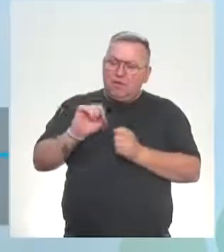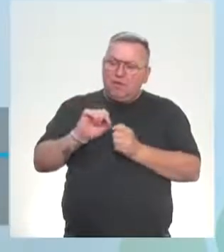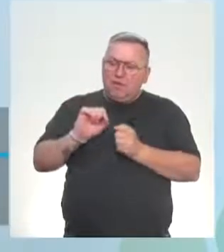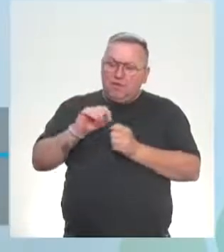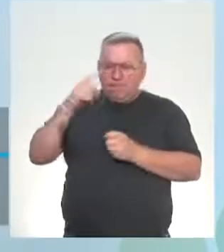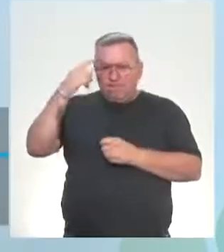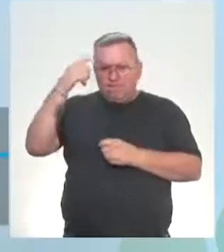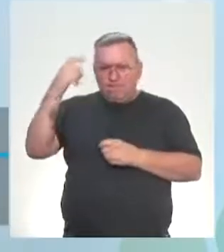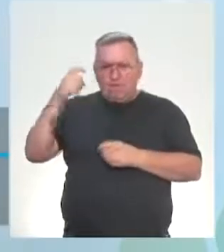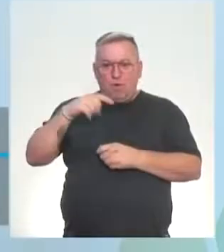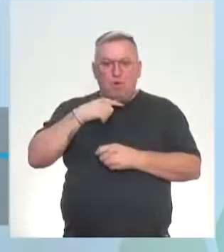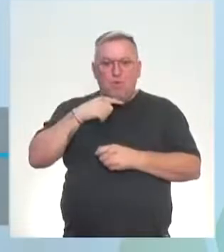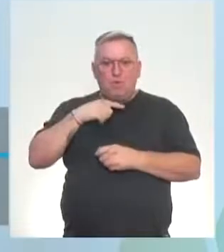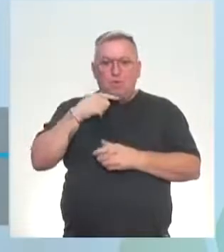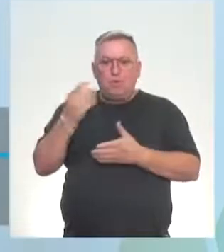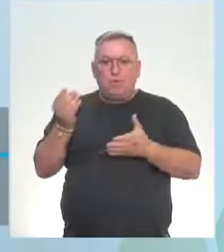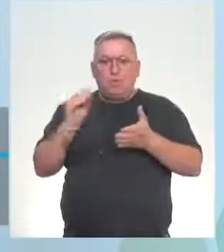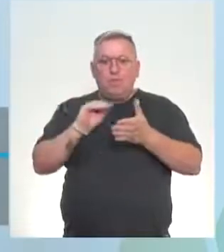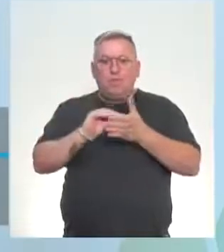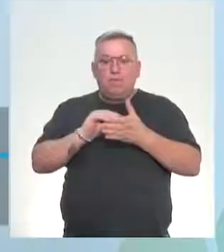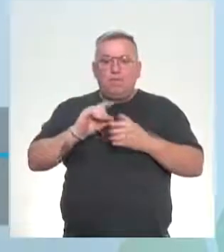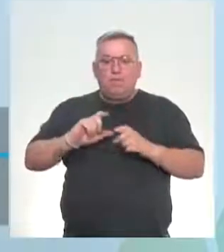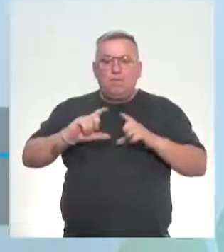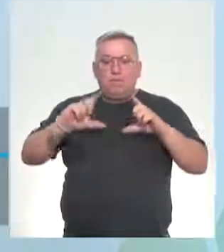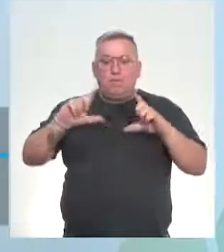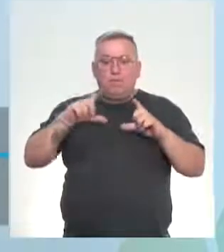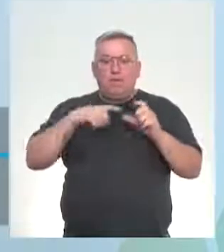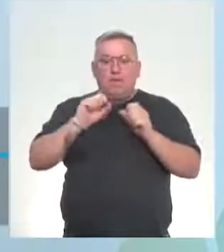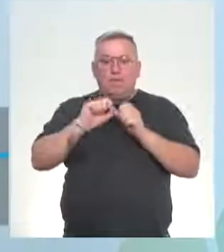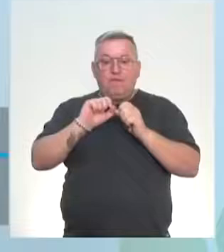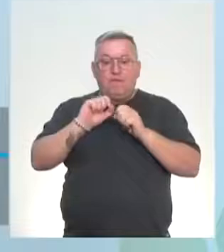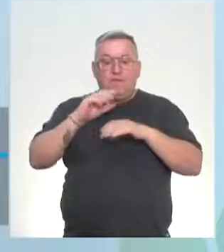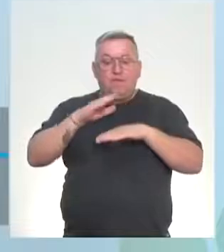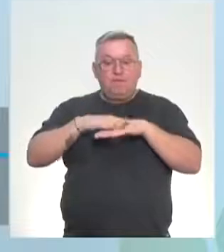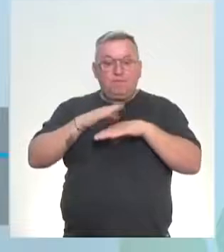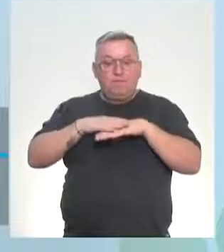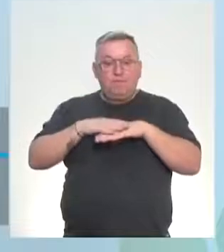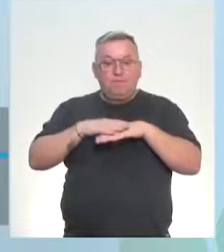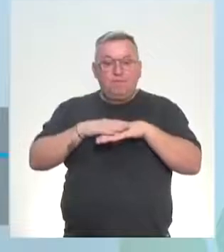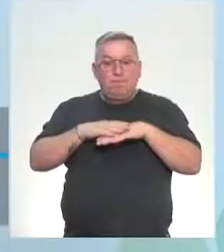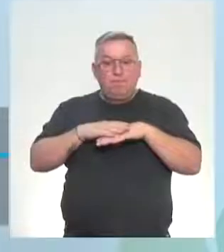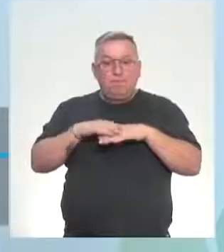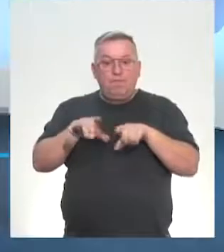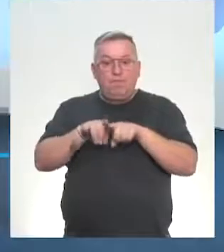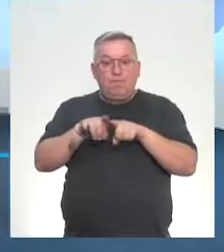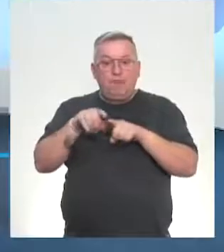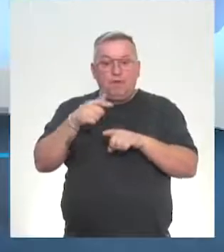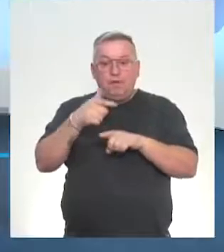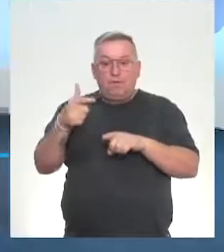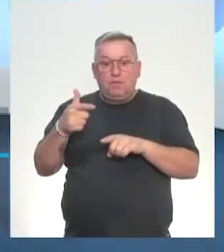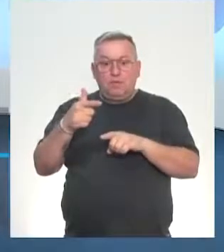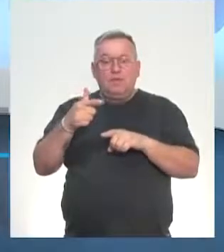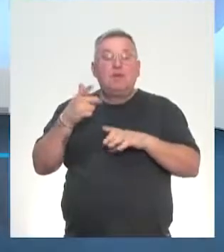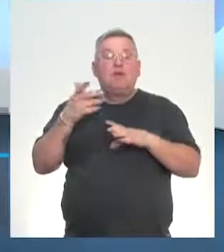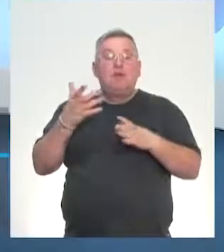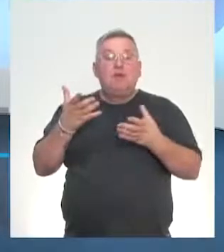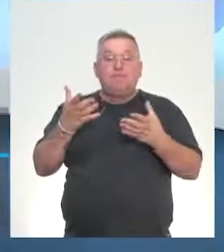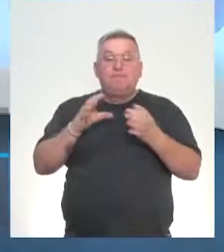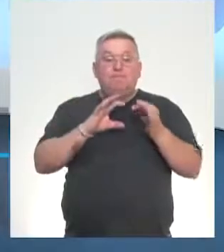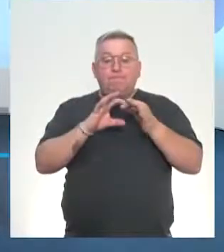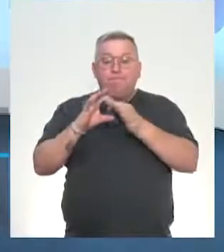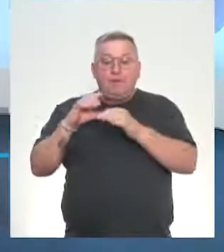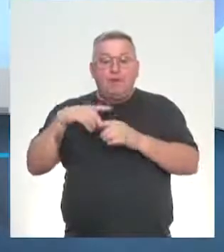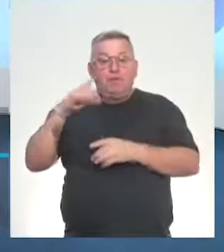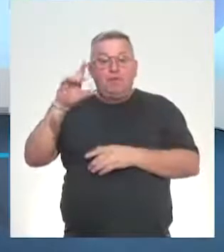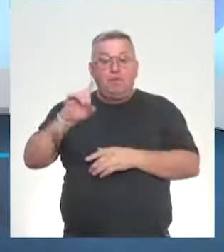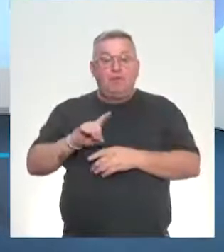como nós colocarmos uma imagem e não saber quem tirou aquela foto, como foi produzida, e não tem esse contexto, né? Tem a questão dos direitos,